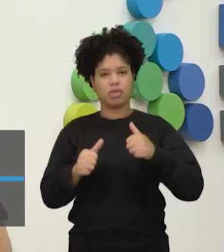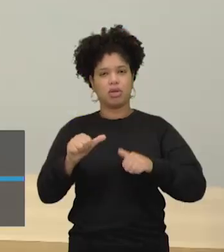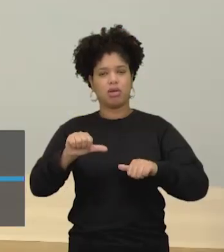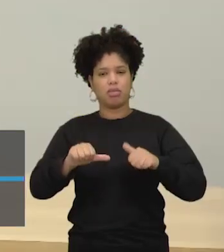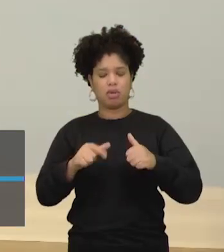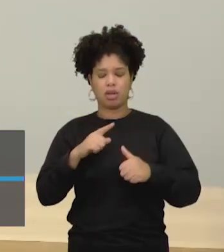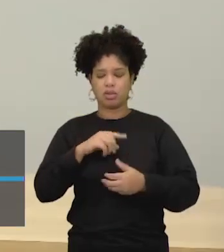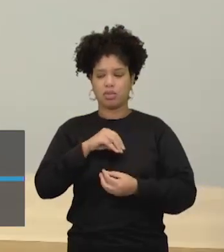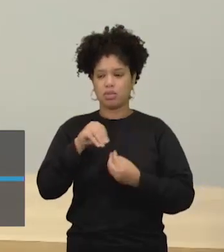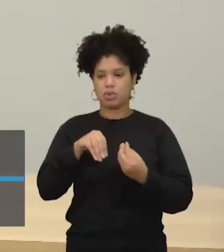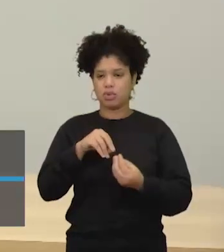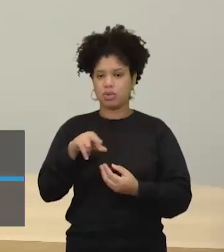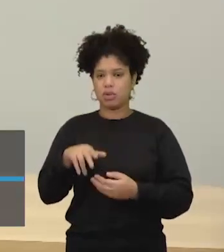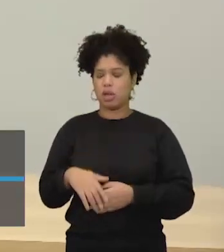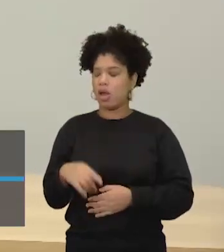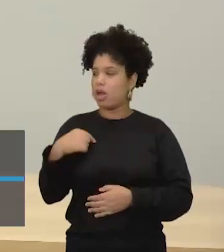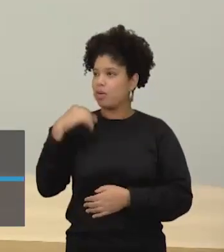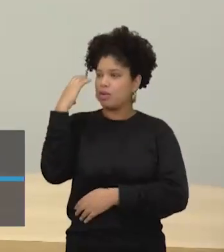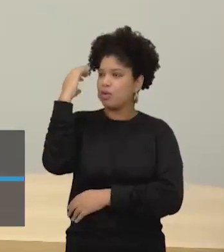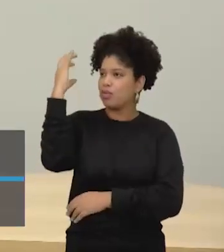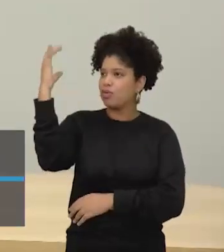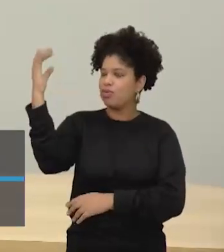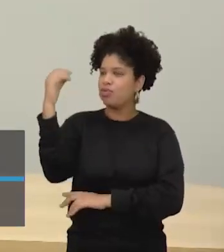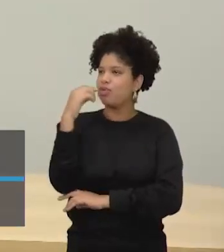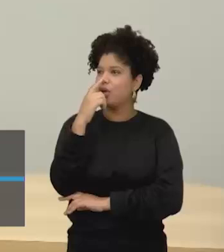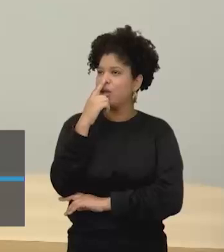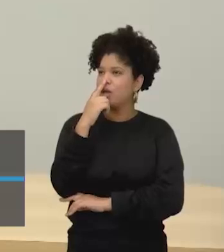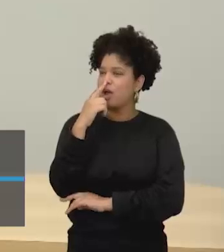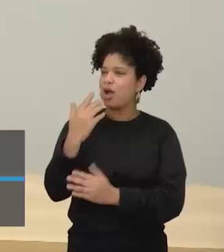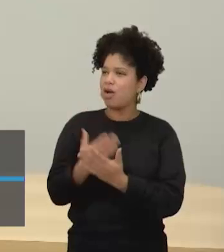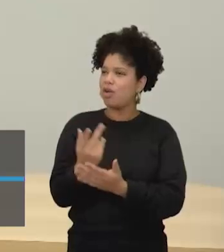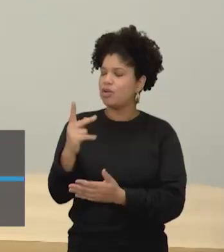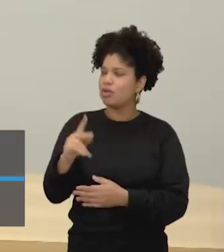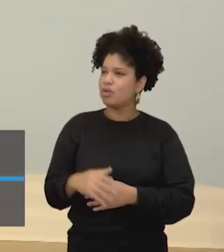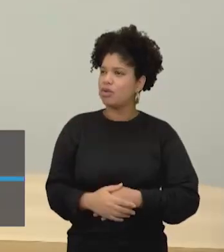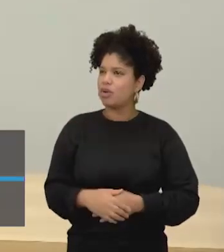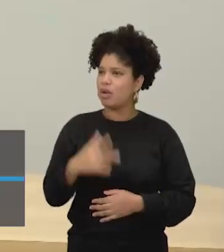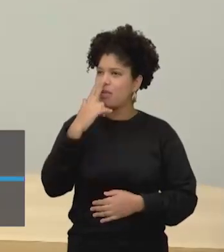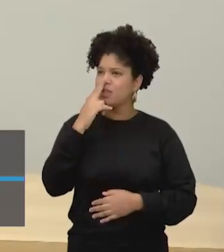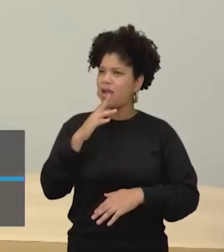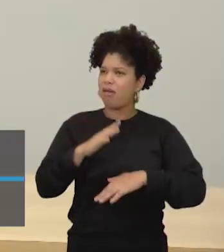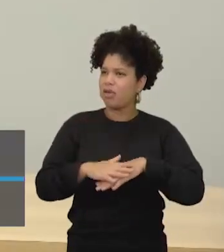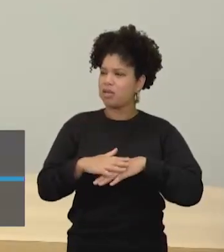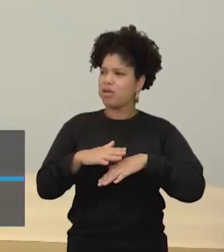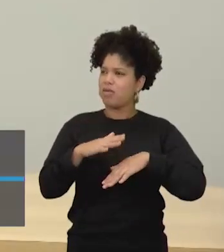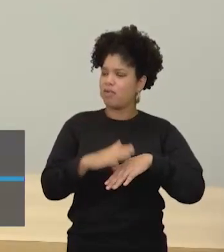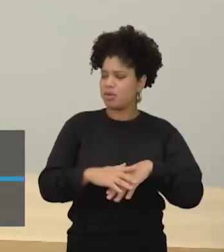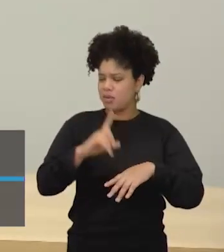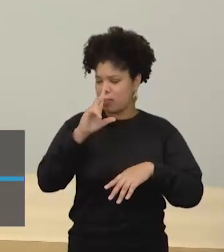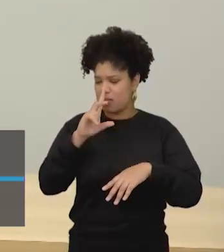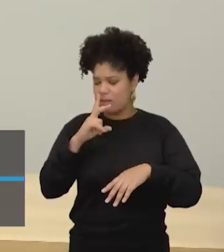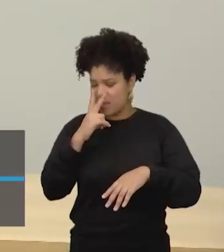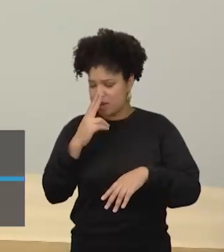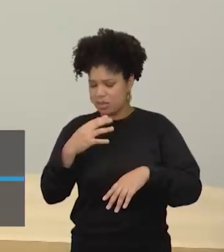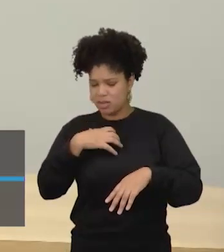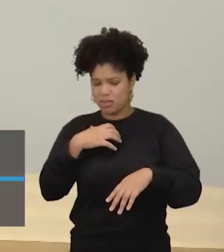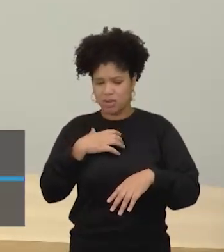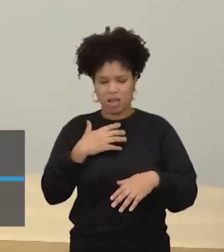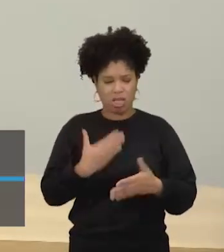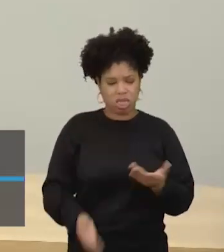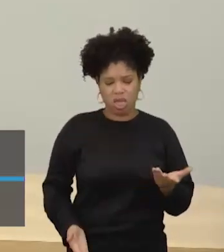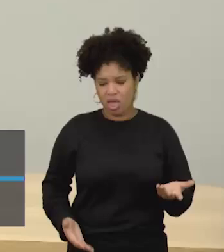Eu estou aqui viajando na tua aula. Parece que ele fez e não fez nada. Seria essa a impressão também de você se